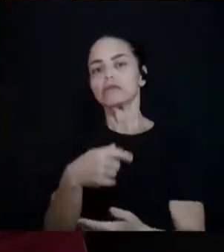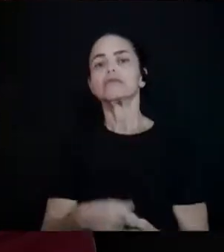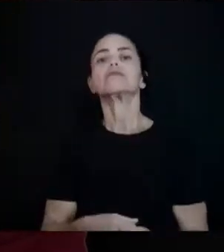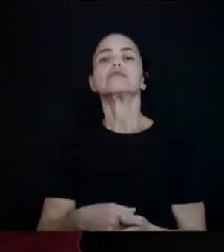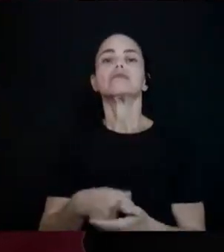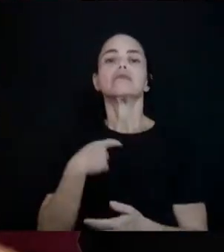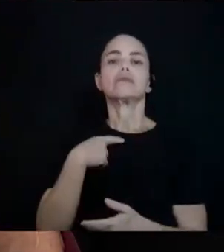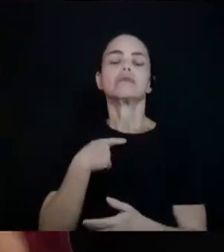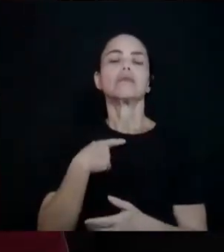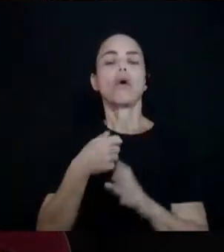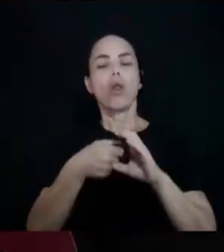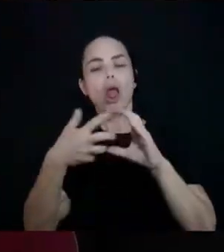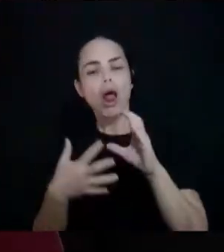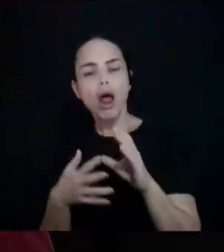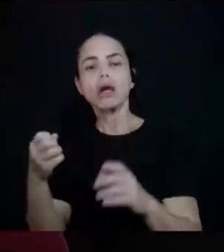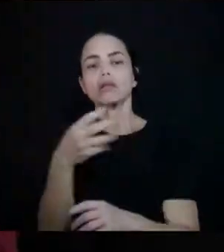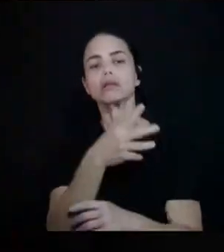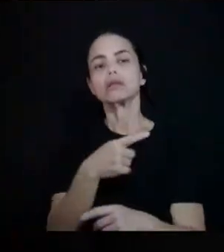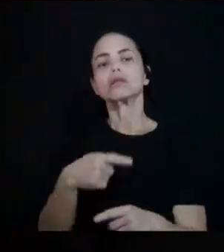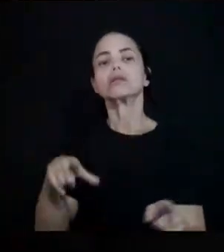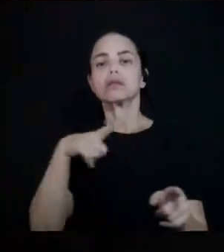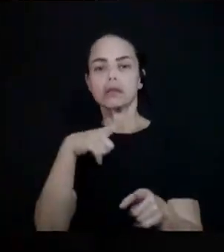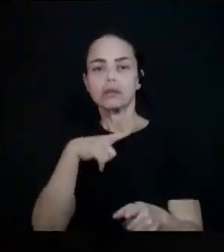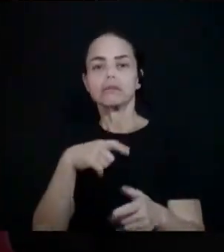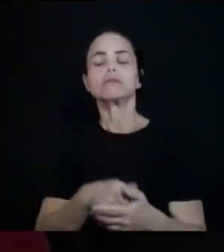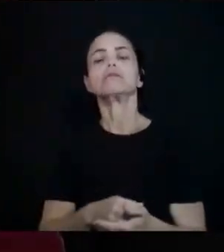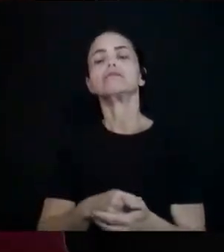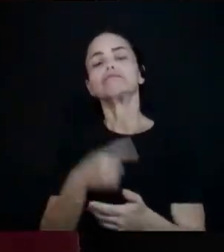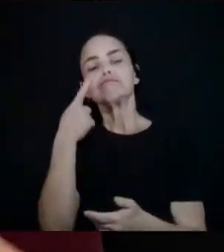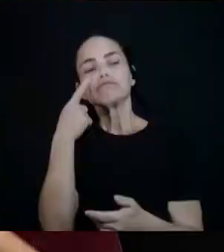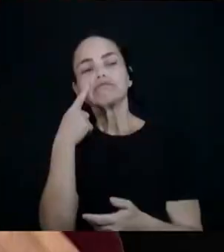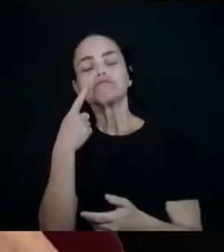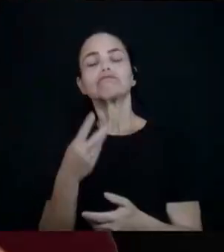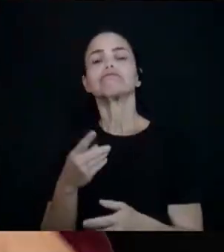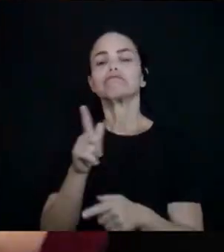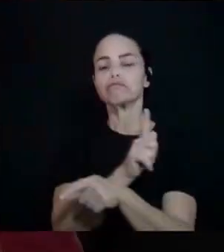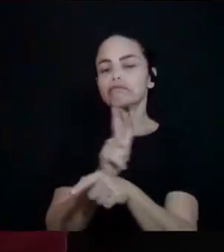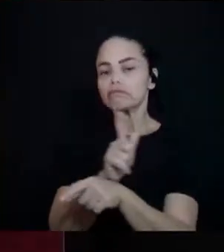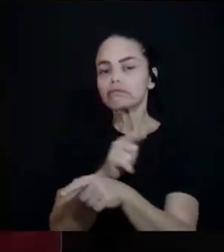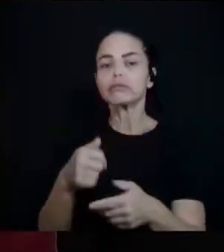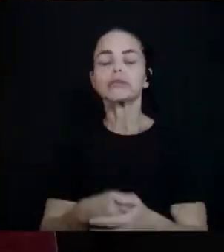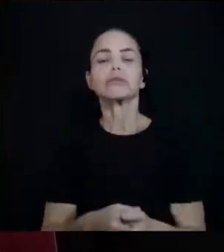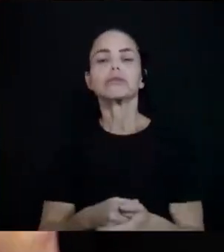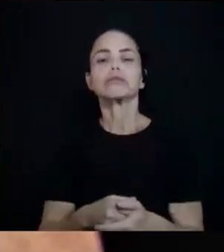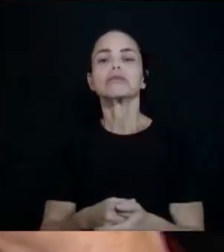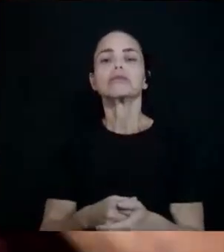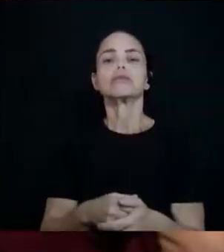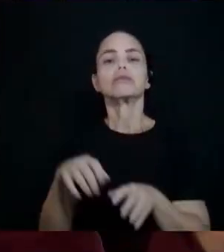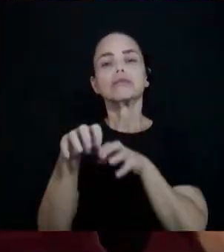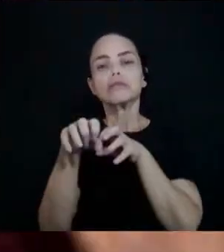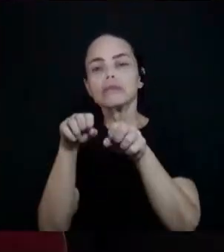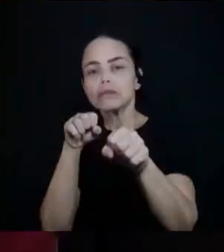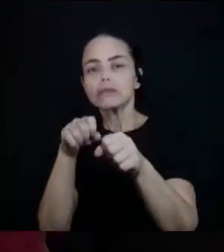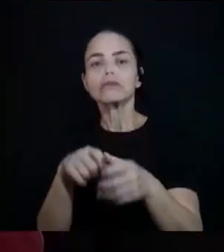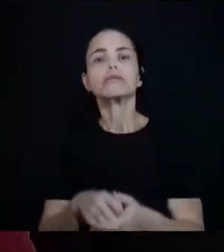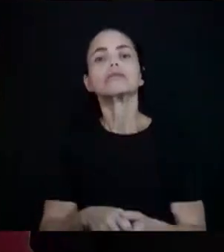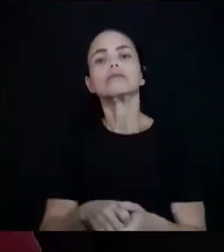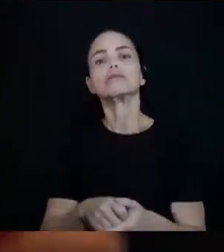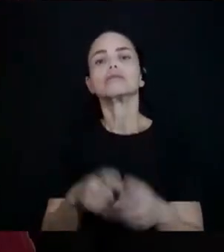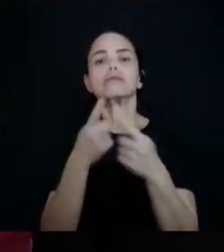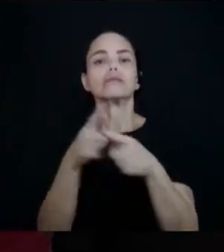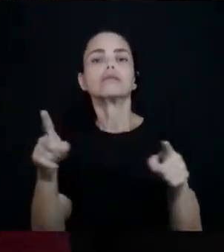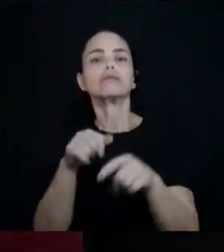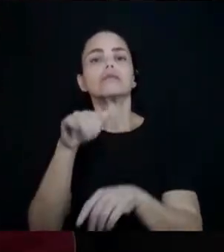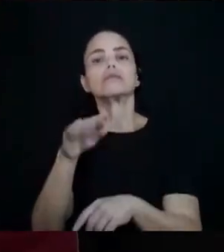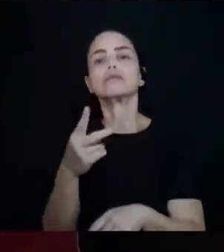uma nova característica, mas que tem esse olhar da gestão também, tem essa formação, né? Ele foi músico por mais de 25